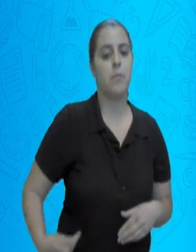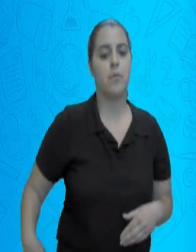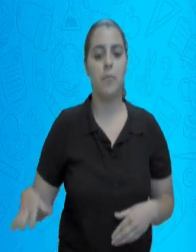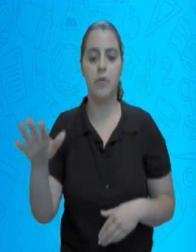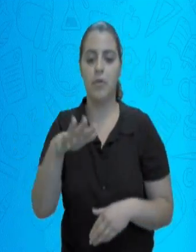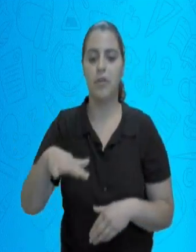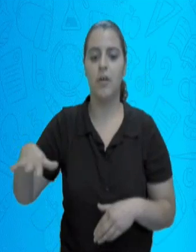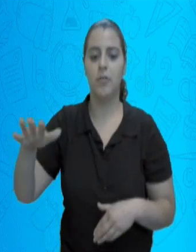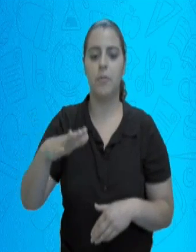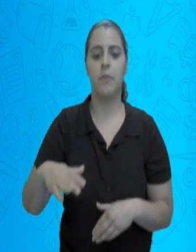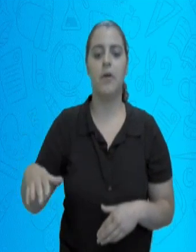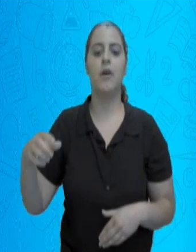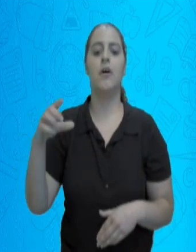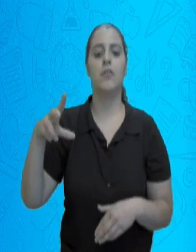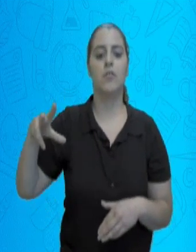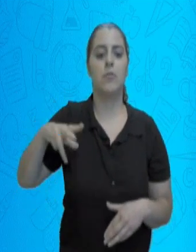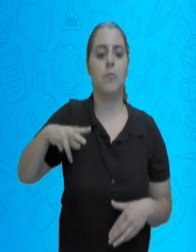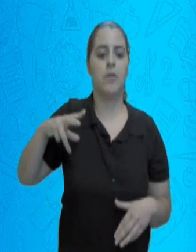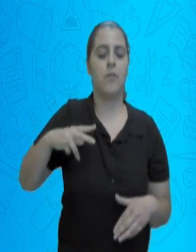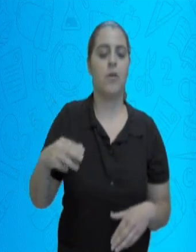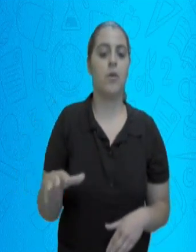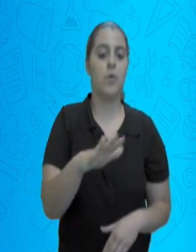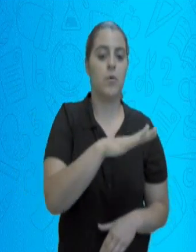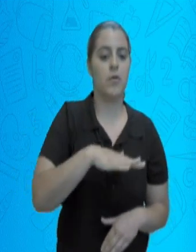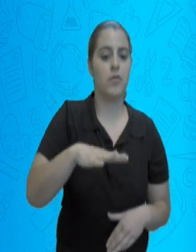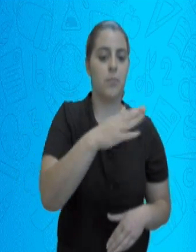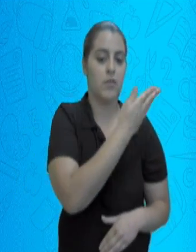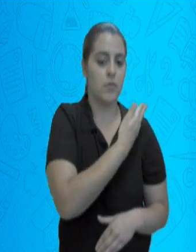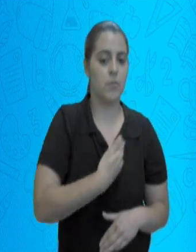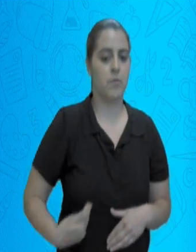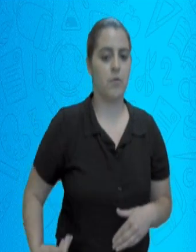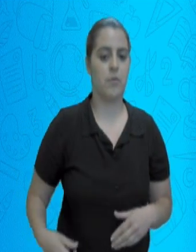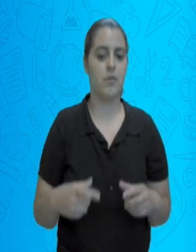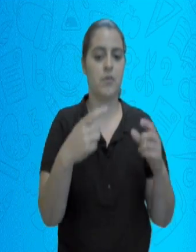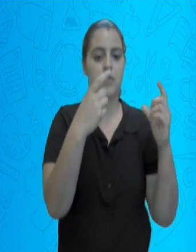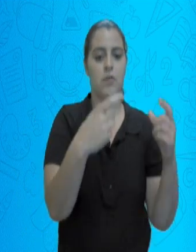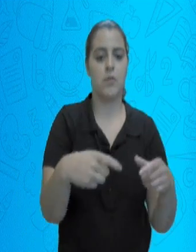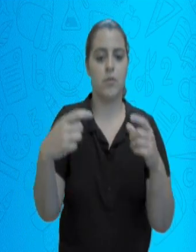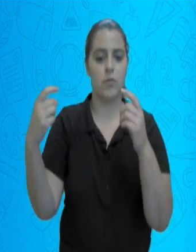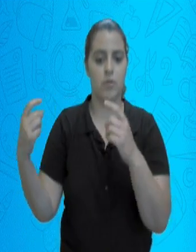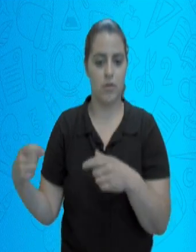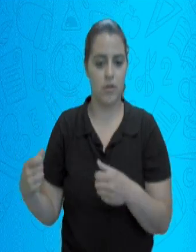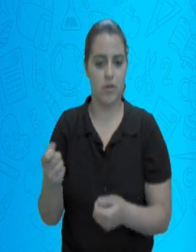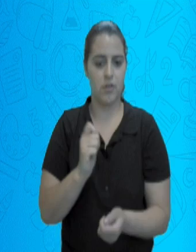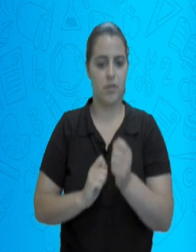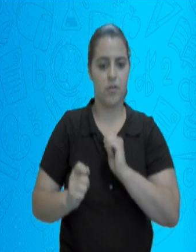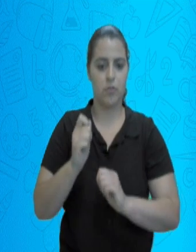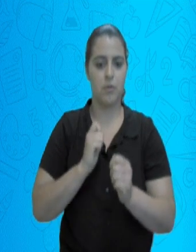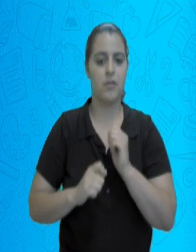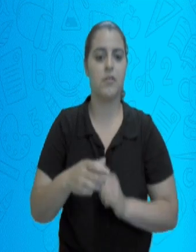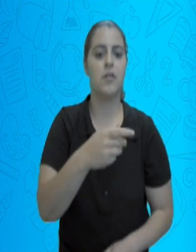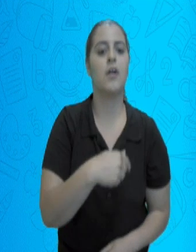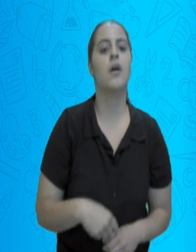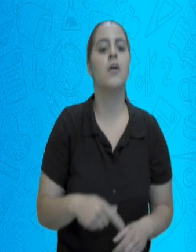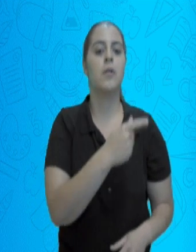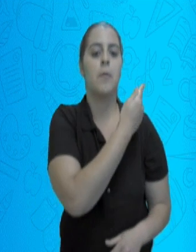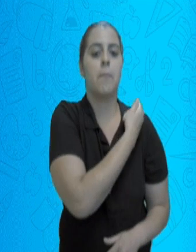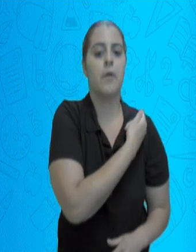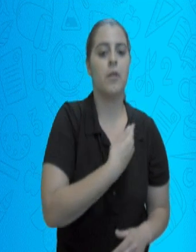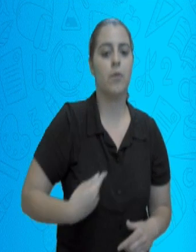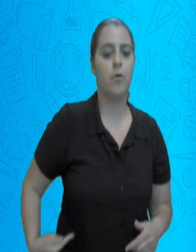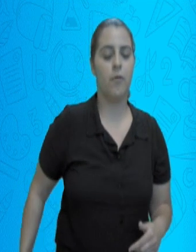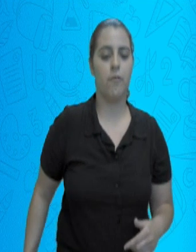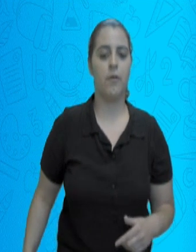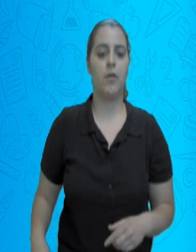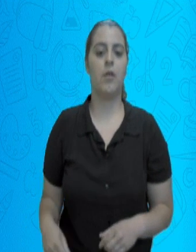Então vamos lá. Os espaços públicos, eles são os lugares administrados pelo governo e